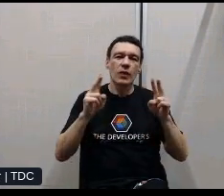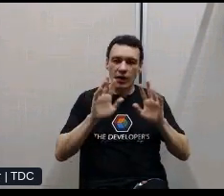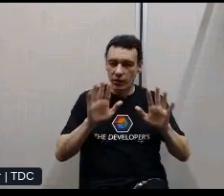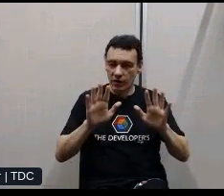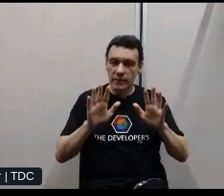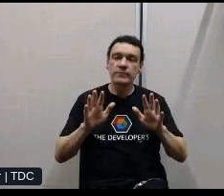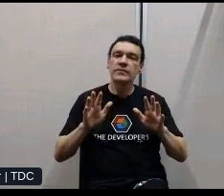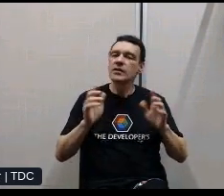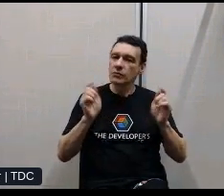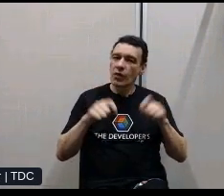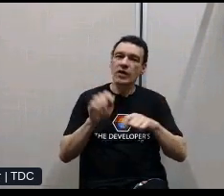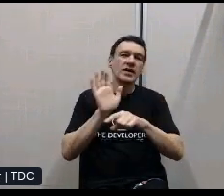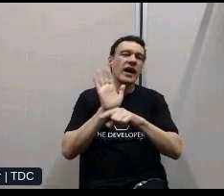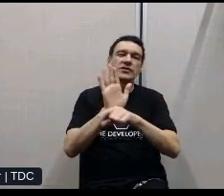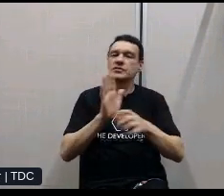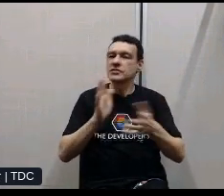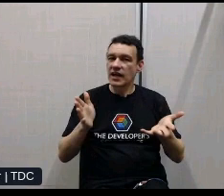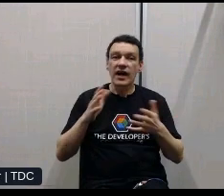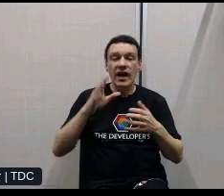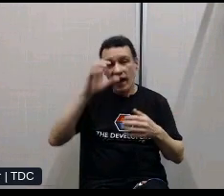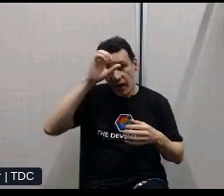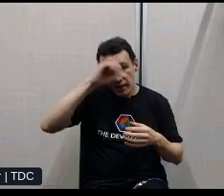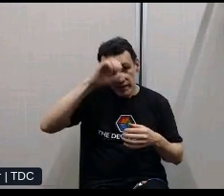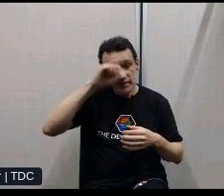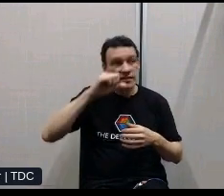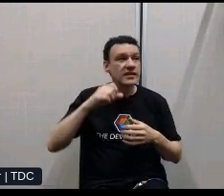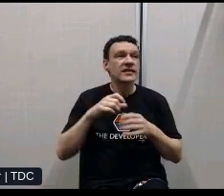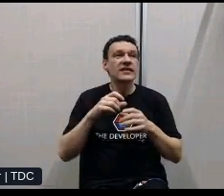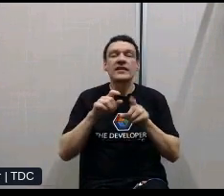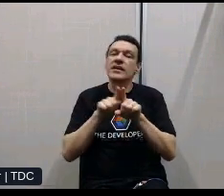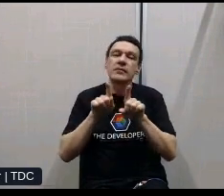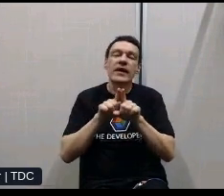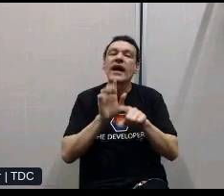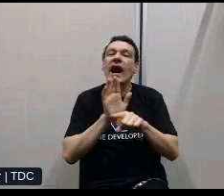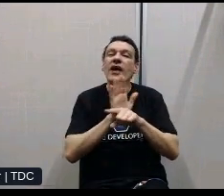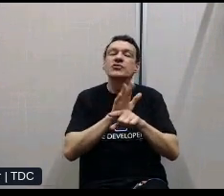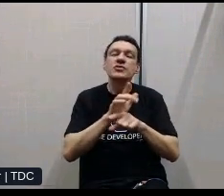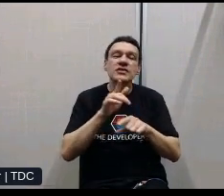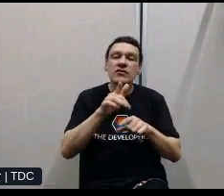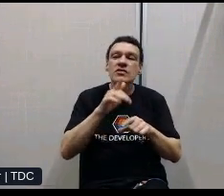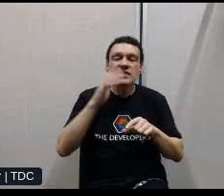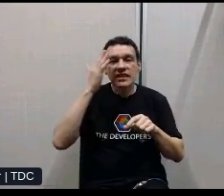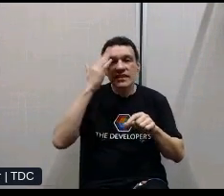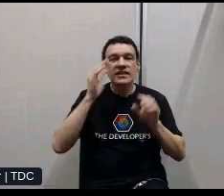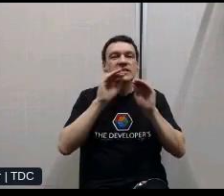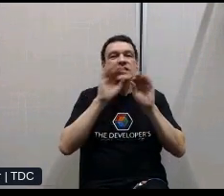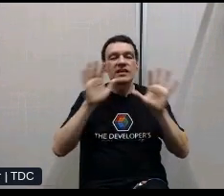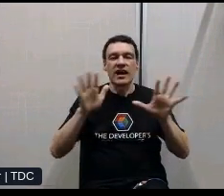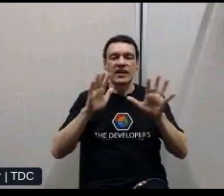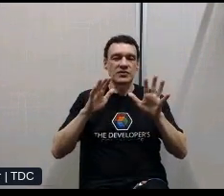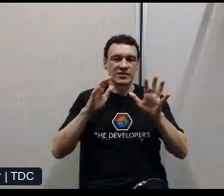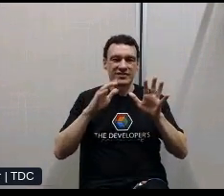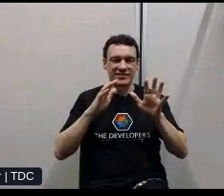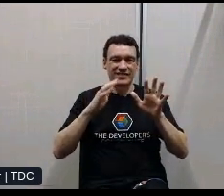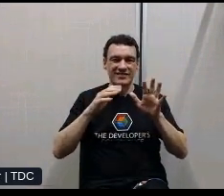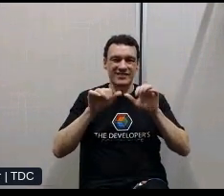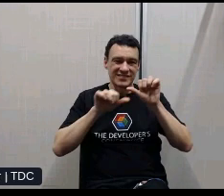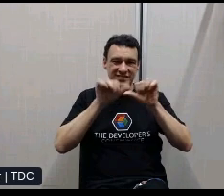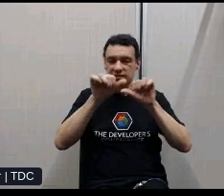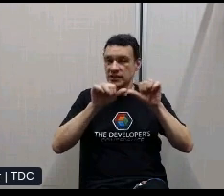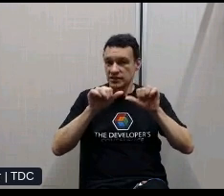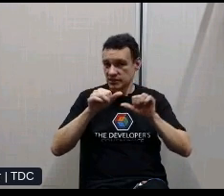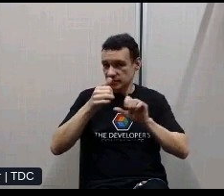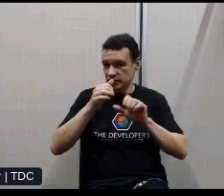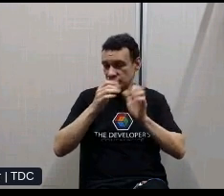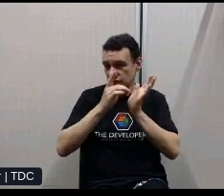como aliado no processo de atendimento da transformação digital. Então, imagine eu entrar num site,